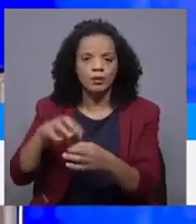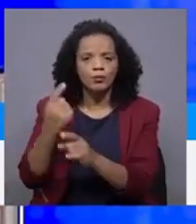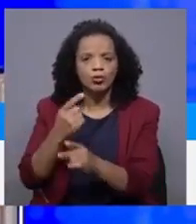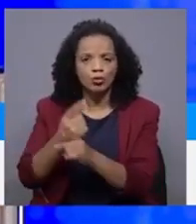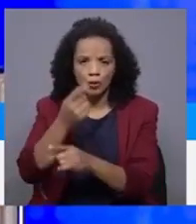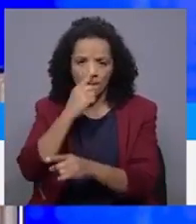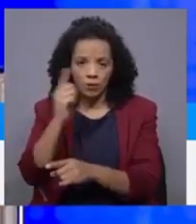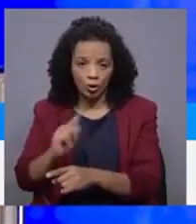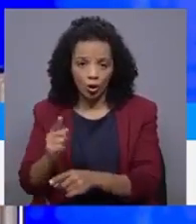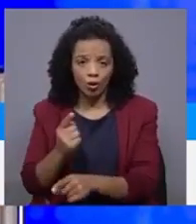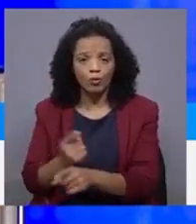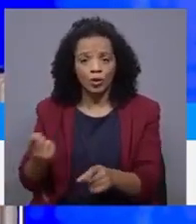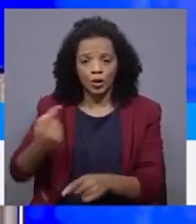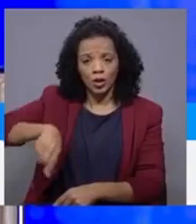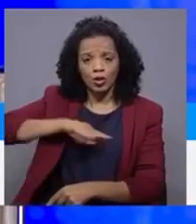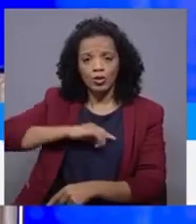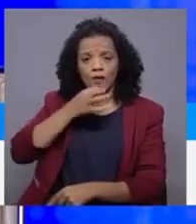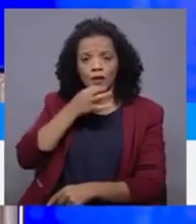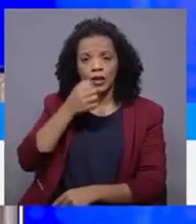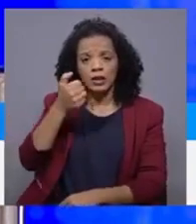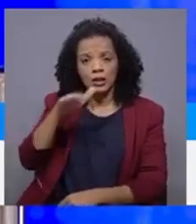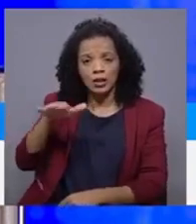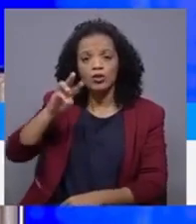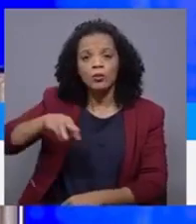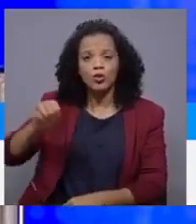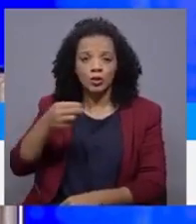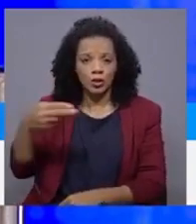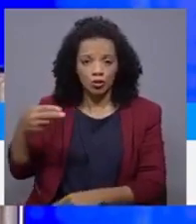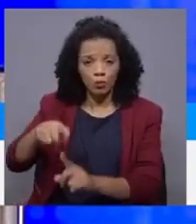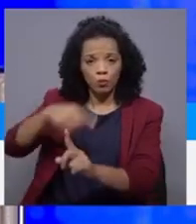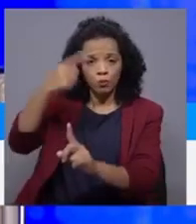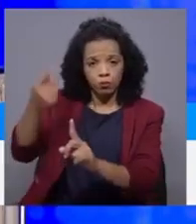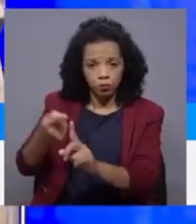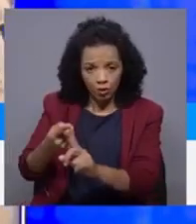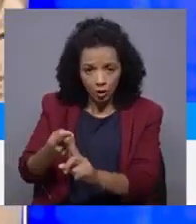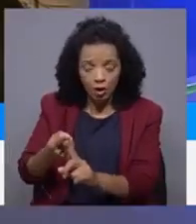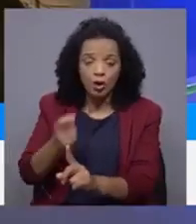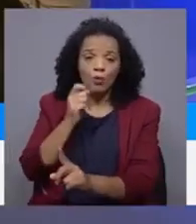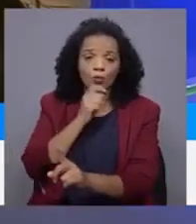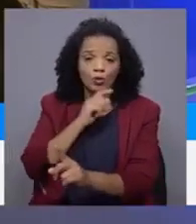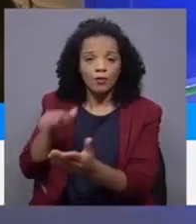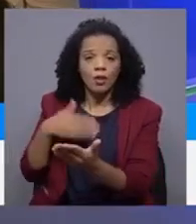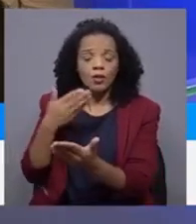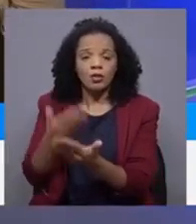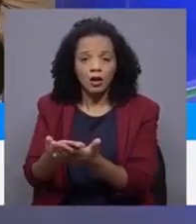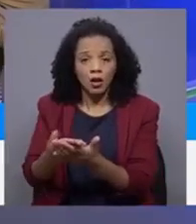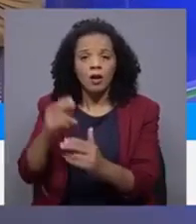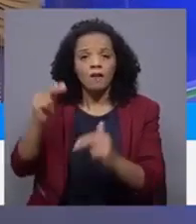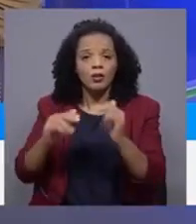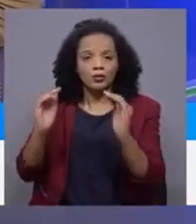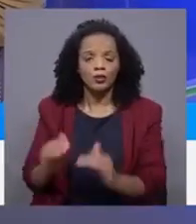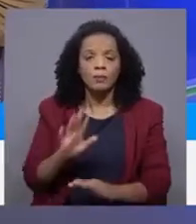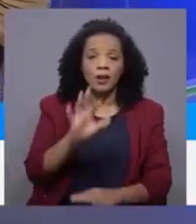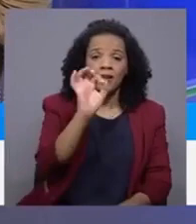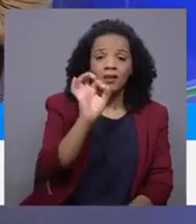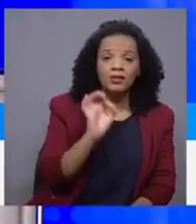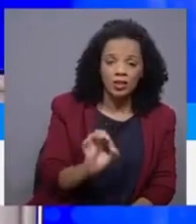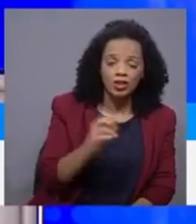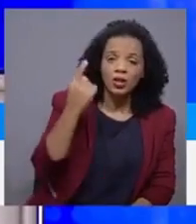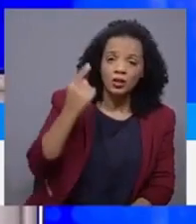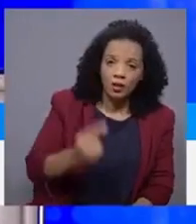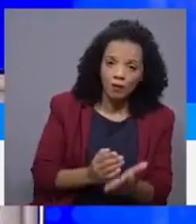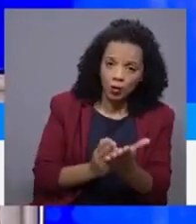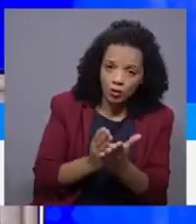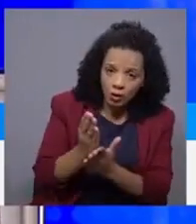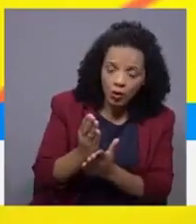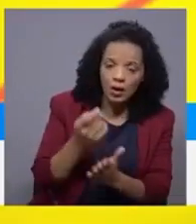petrolíferos, porque neste momento nós estamos a falar de mais de 500 milhões de euros ao ano que poderiam estar a contribuir para aliviar a carga fiscal das famílias. Mas esta é uma taxa que deve